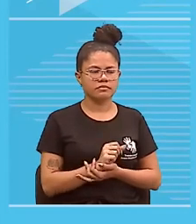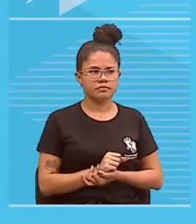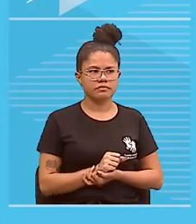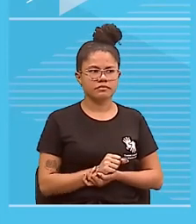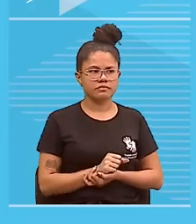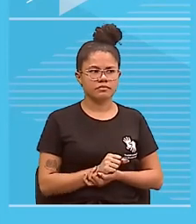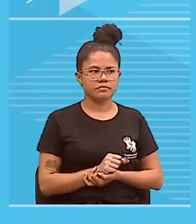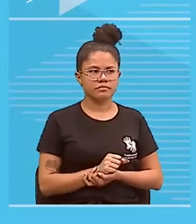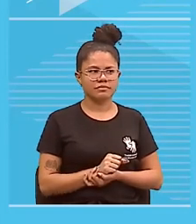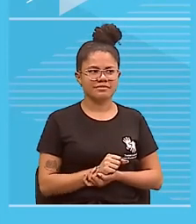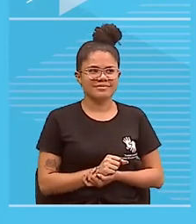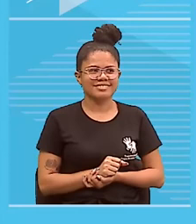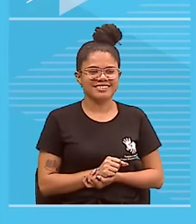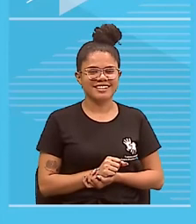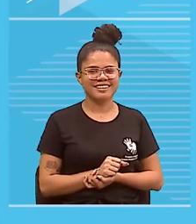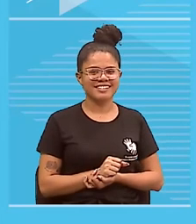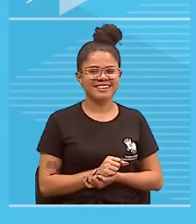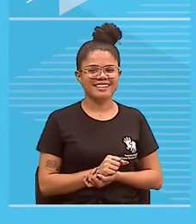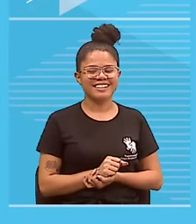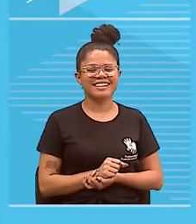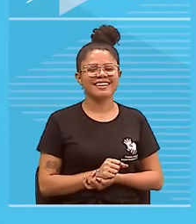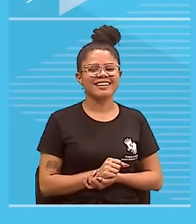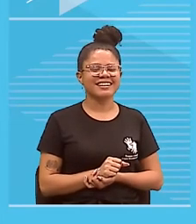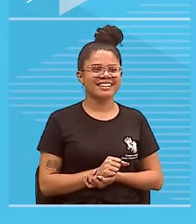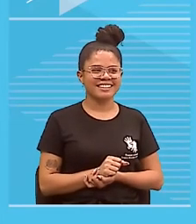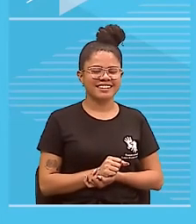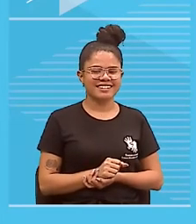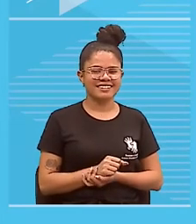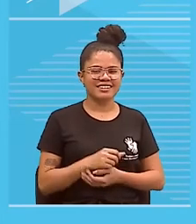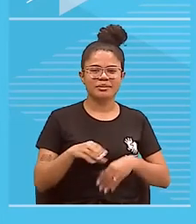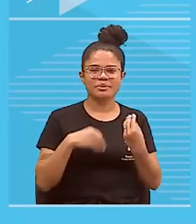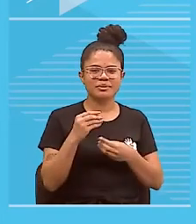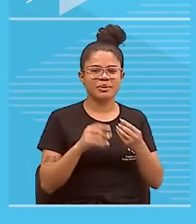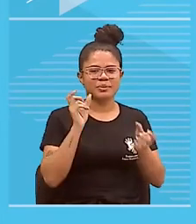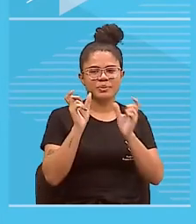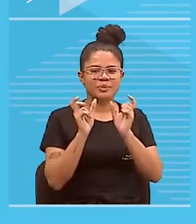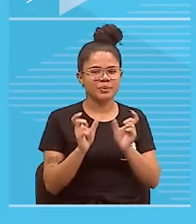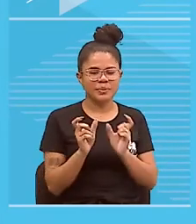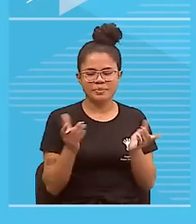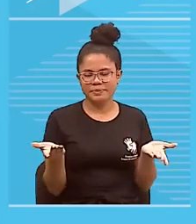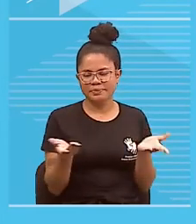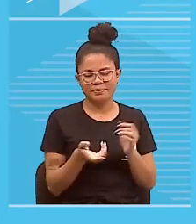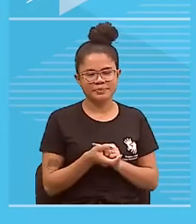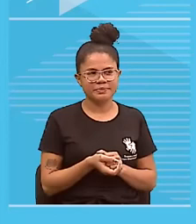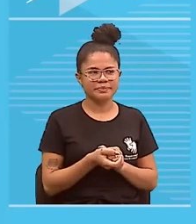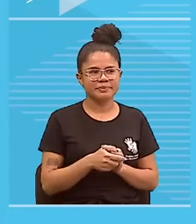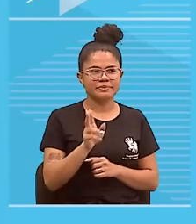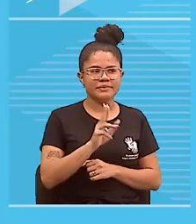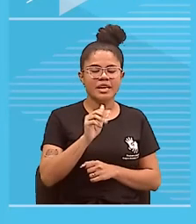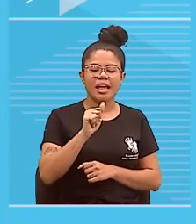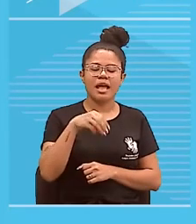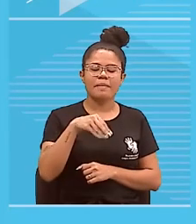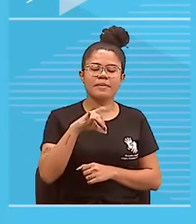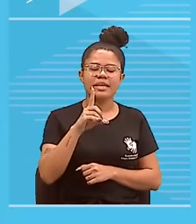quitina ou ela cantina eu tô com essa era a gente eu vou já tomar uma água que passa amido